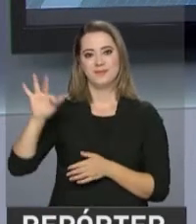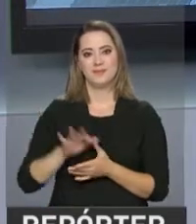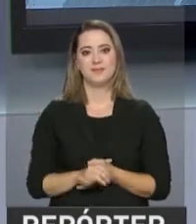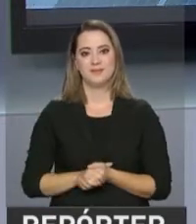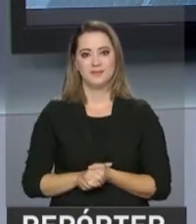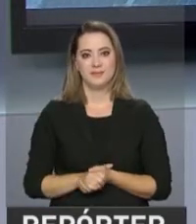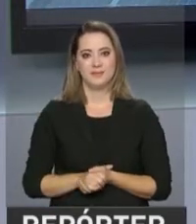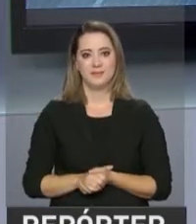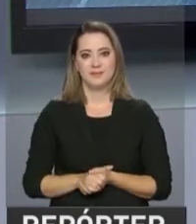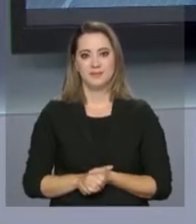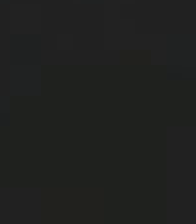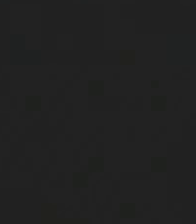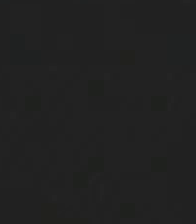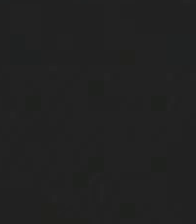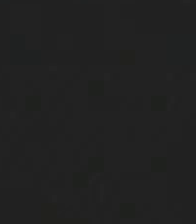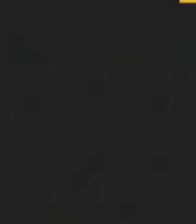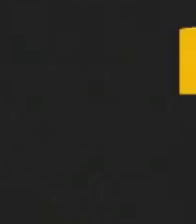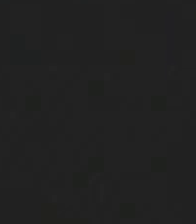federal